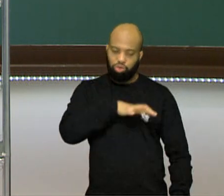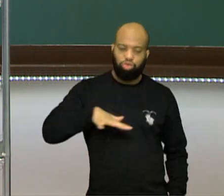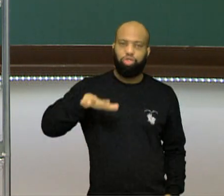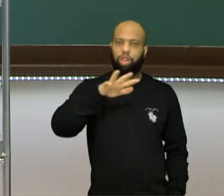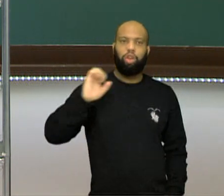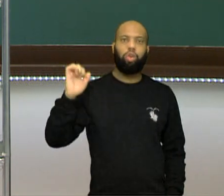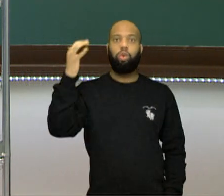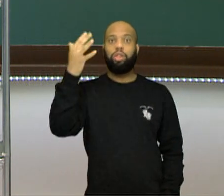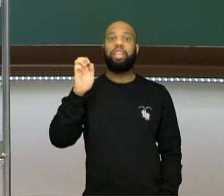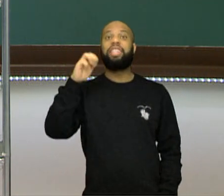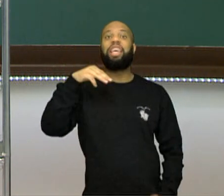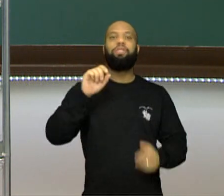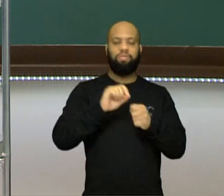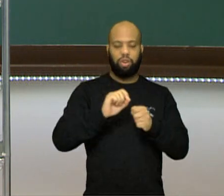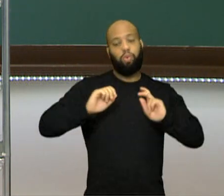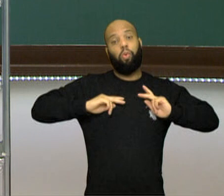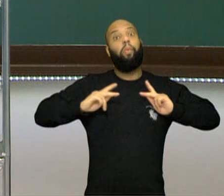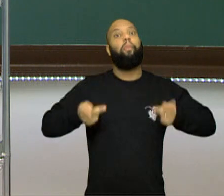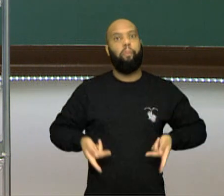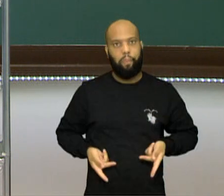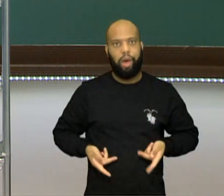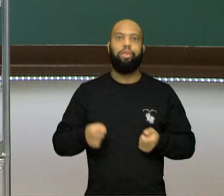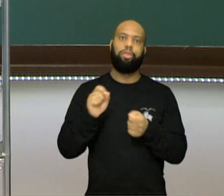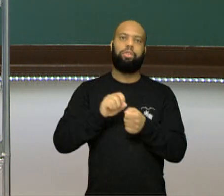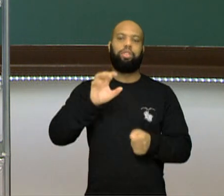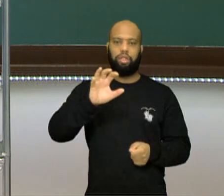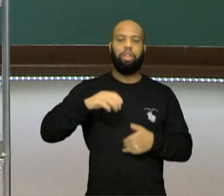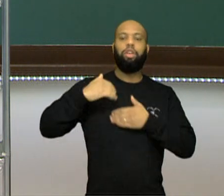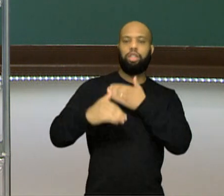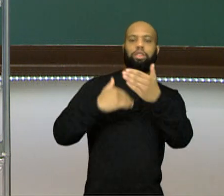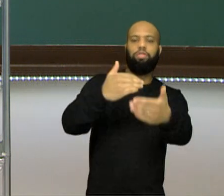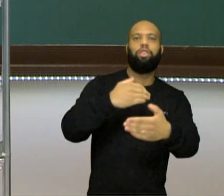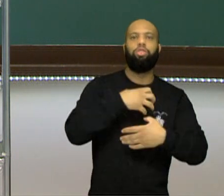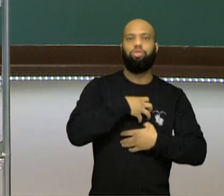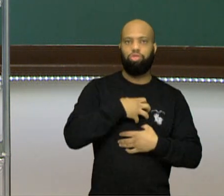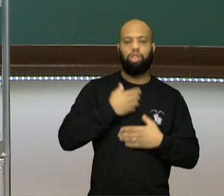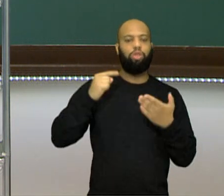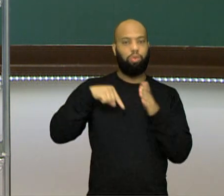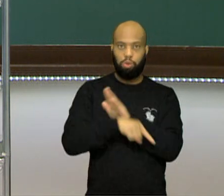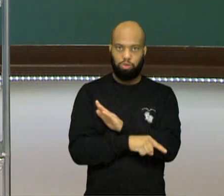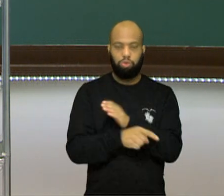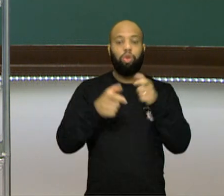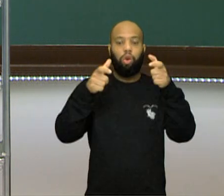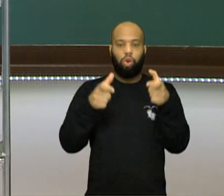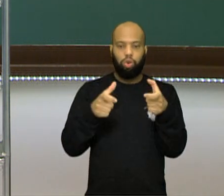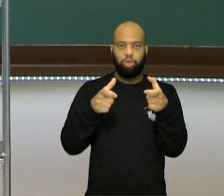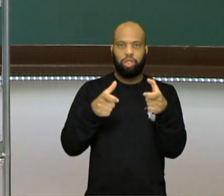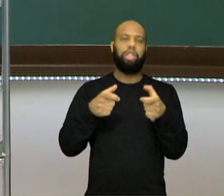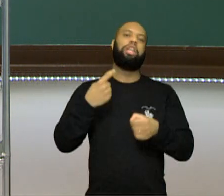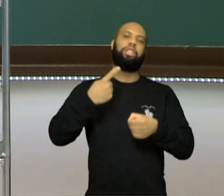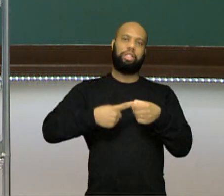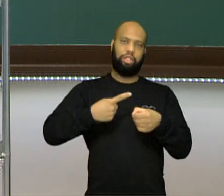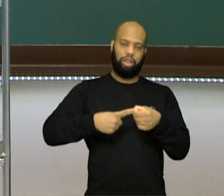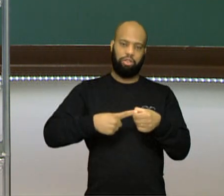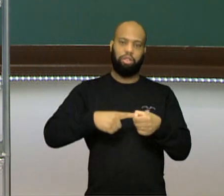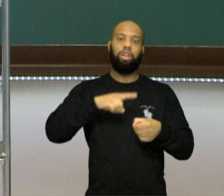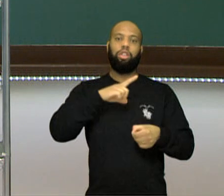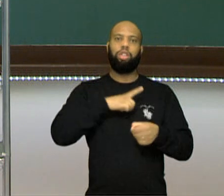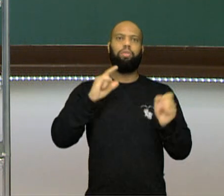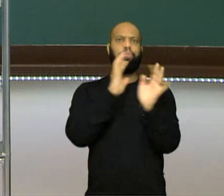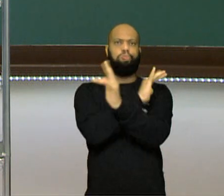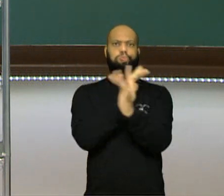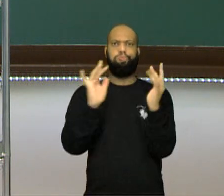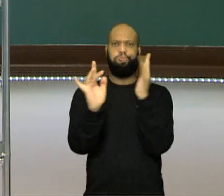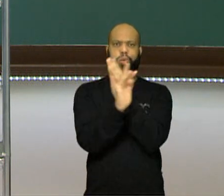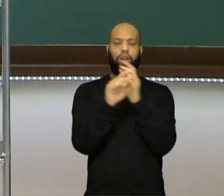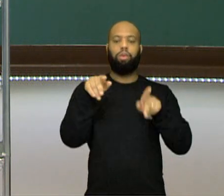vezes pela própria atividade humana desenvolvida de forma bastante intensa nas cidades. Então nós temos uma concentração de